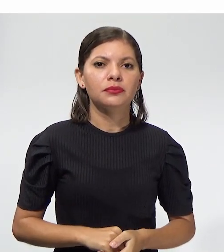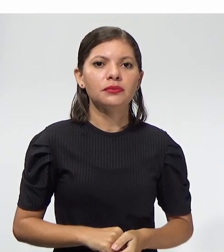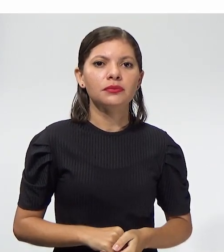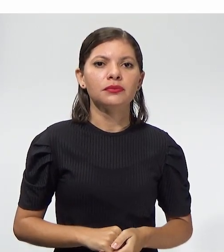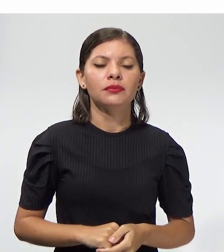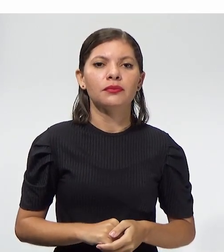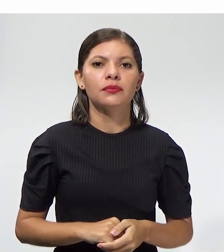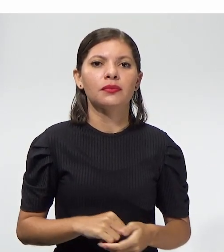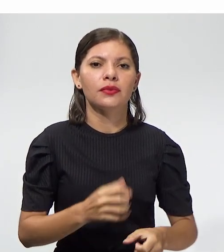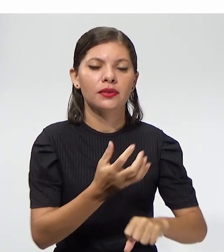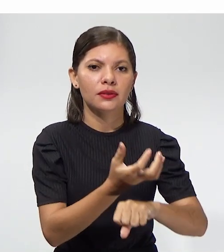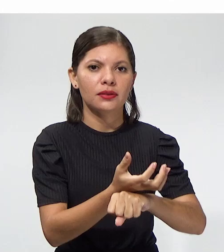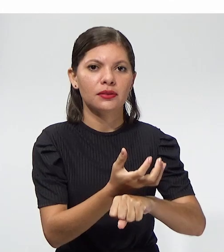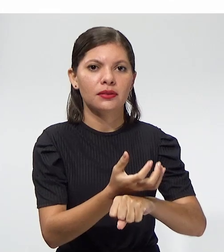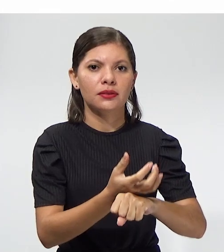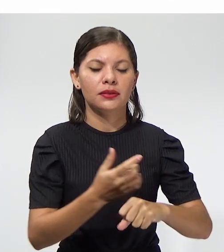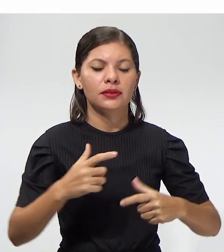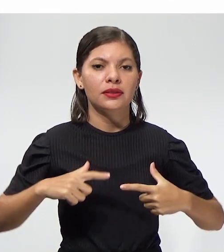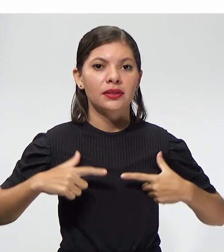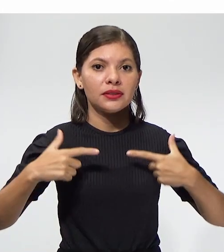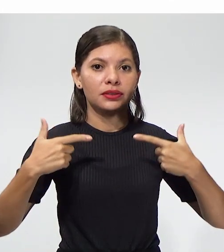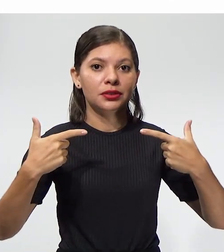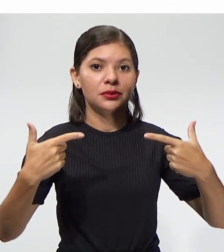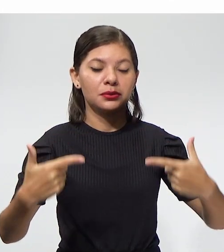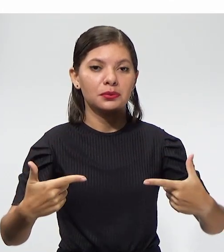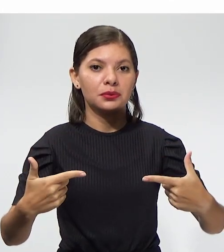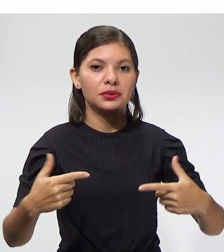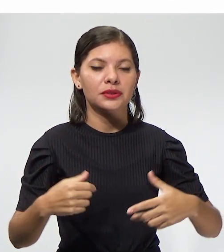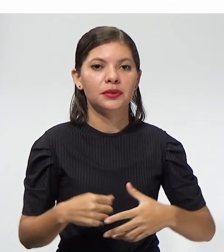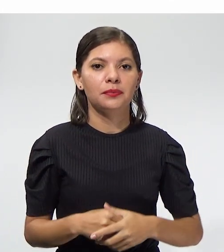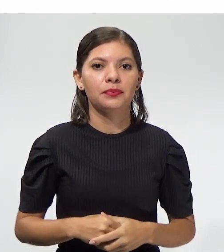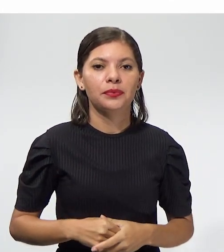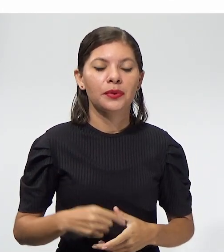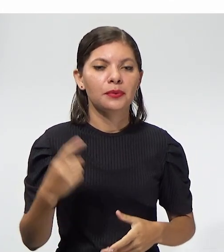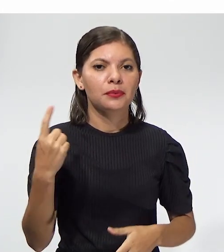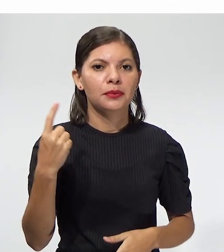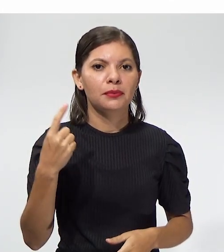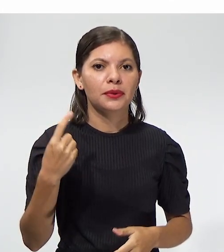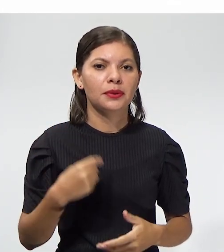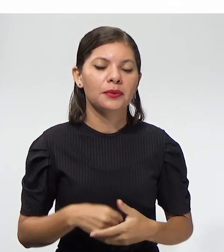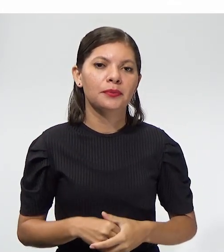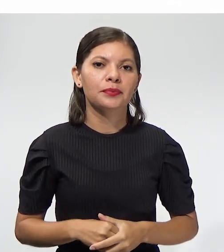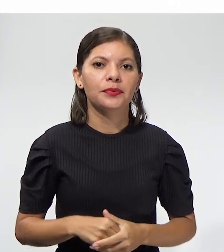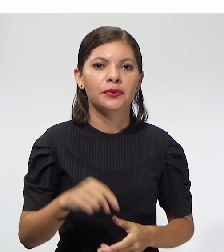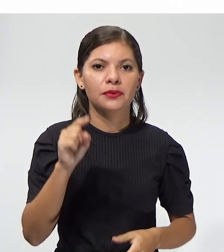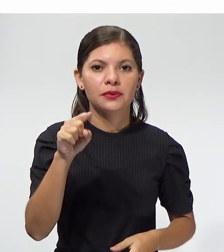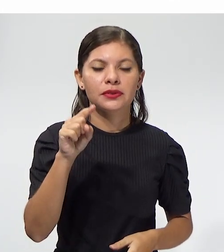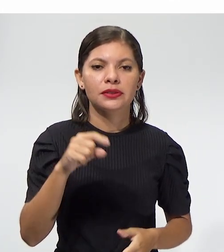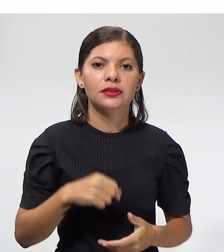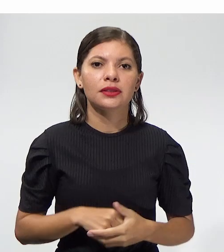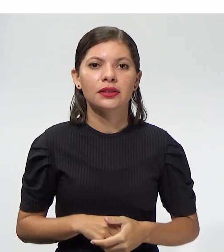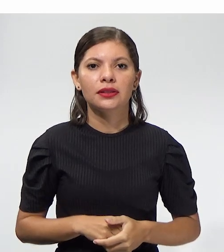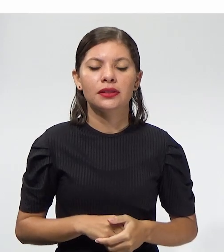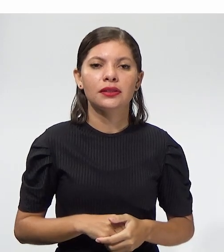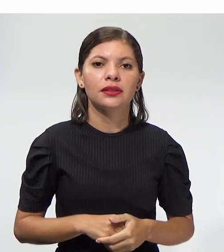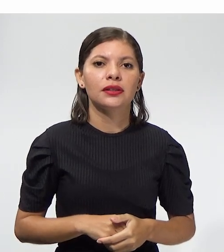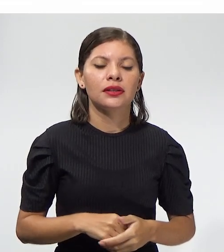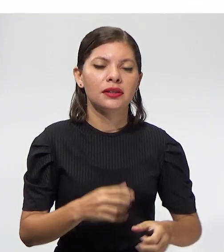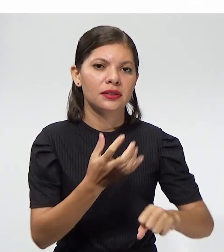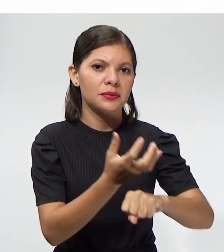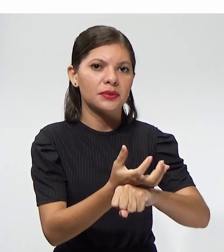Fazenda, uma atitude de ousadia. Primeiro porque, para você ser